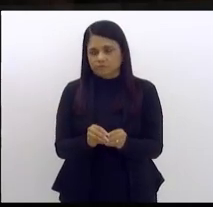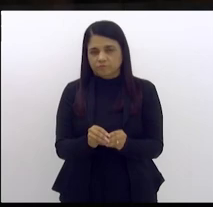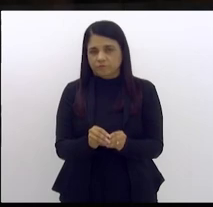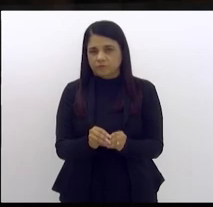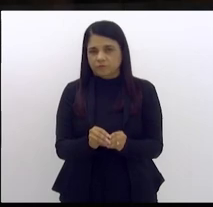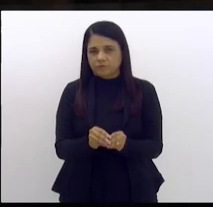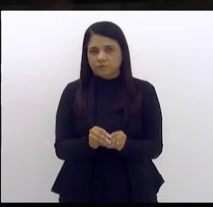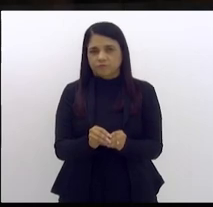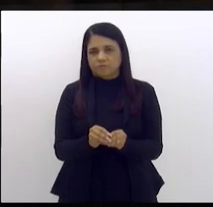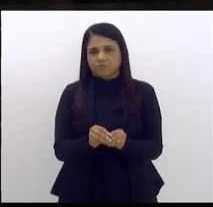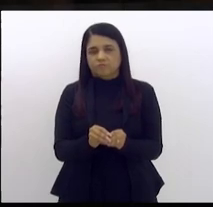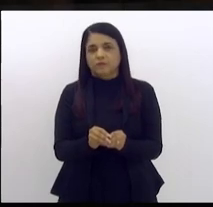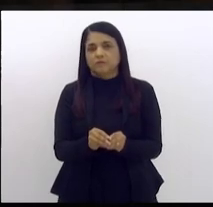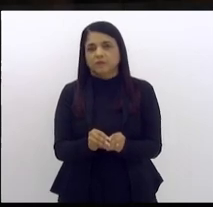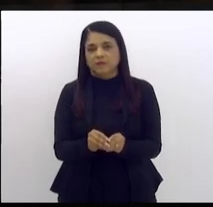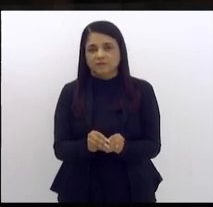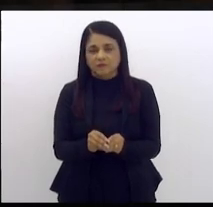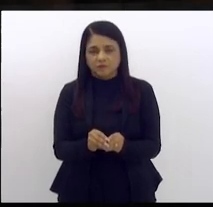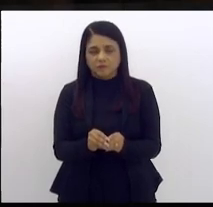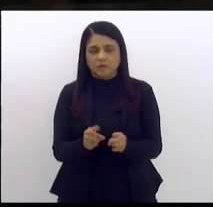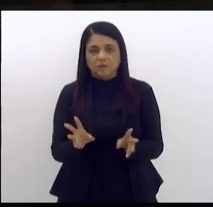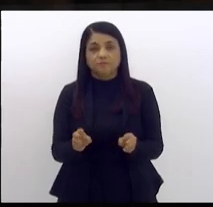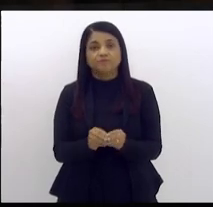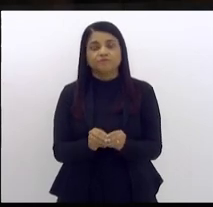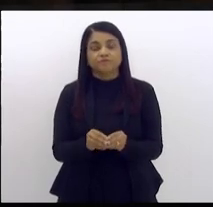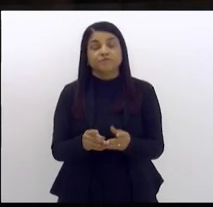eu recebi hoje